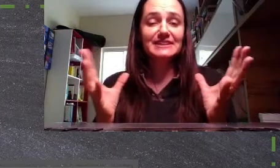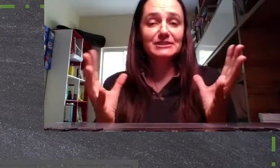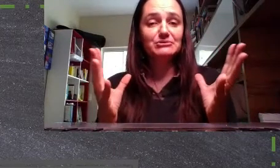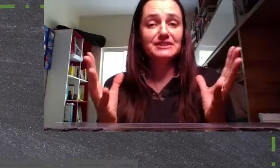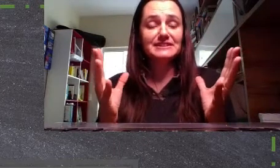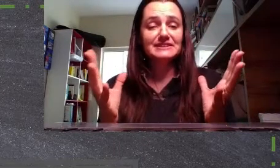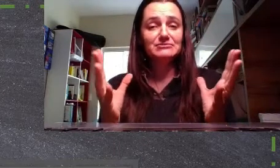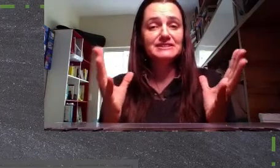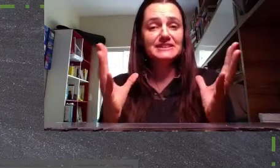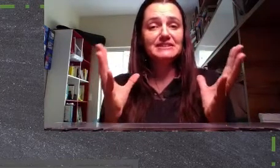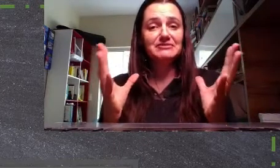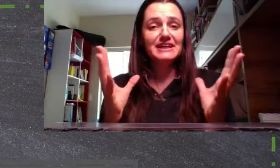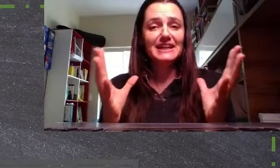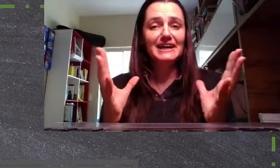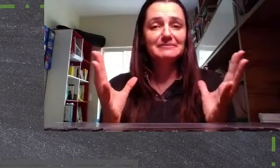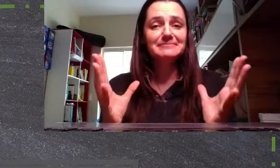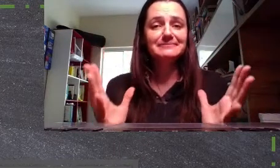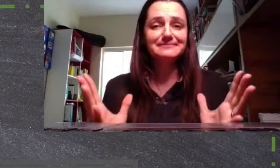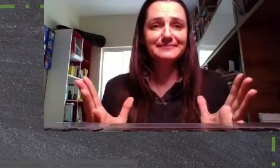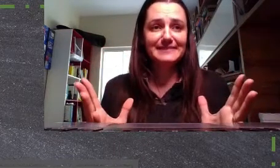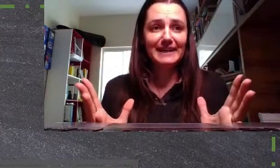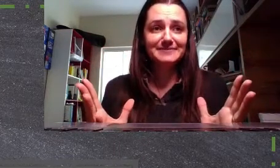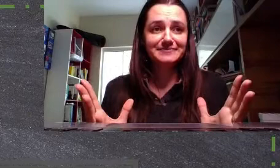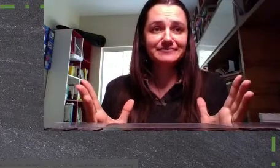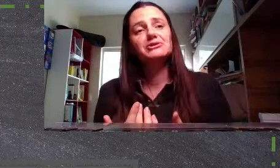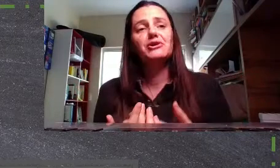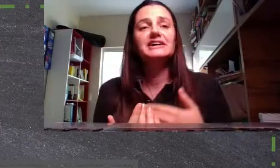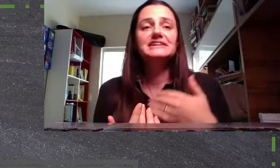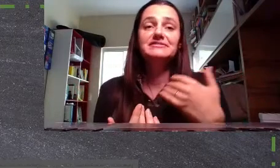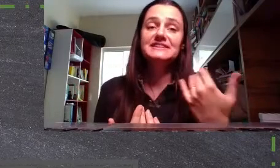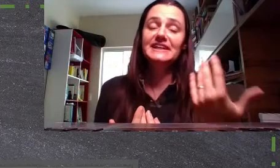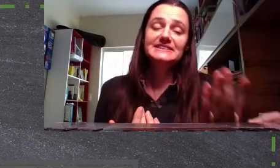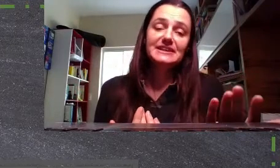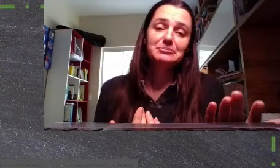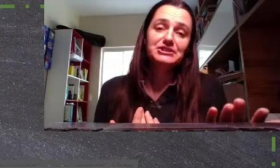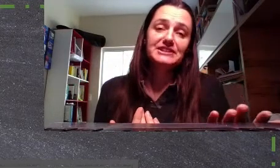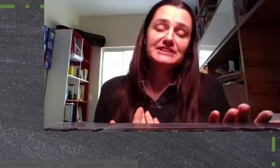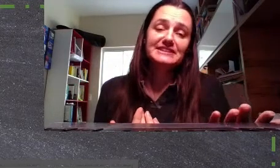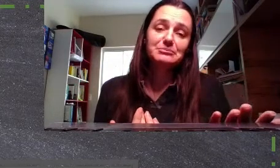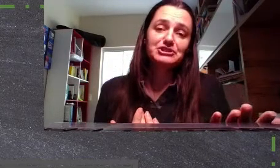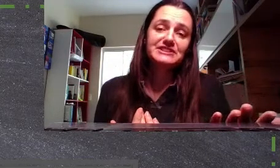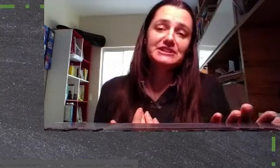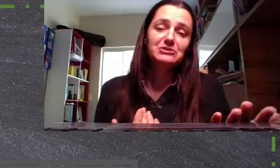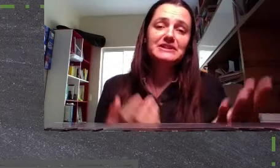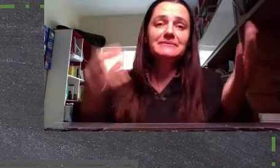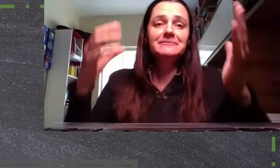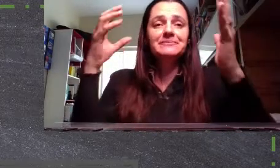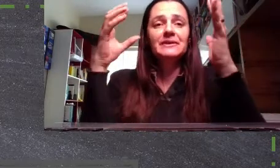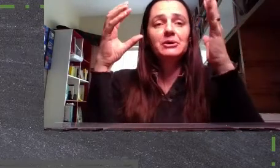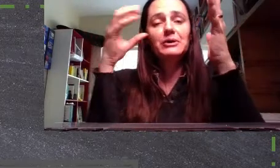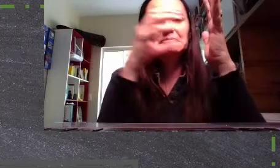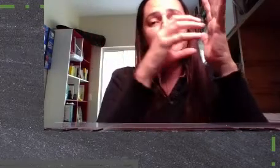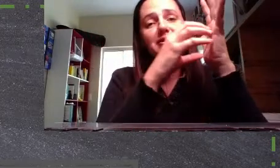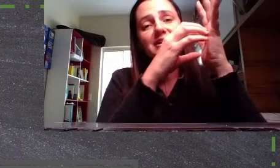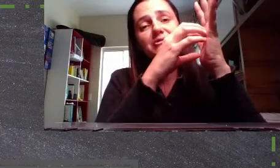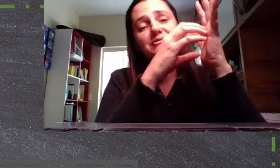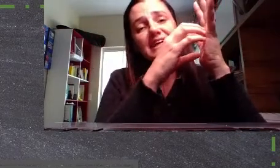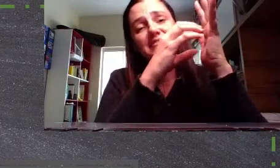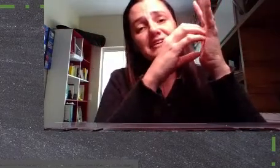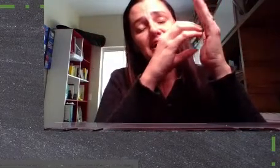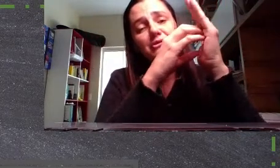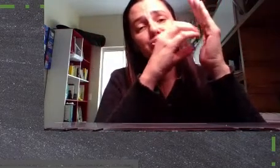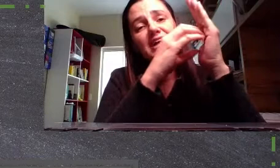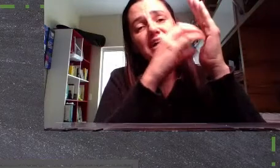Se você não tem essa contração, o sangue fica lá, tá? Quando ocorre deficiência nessa progesterona, o embrião